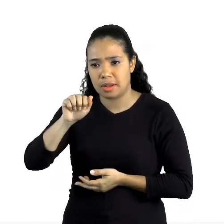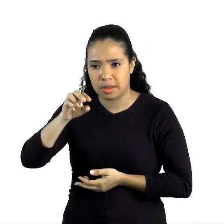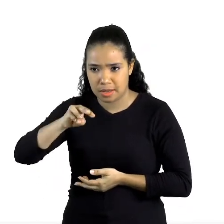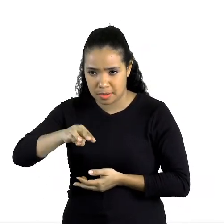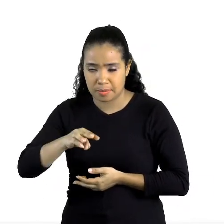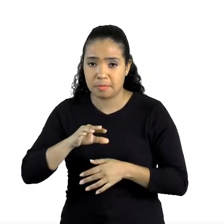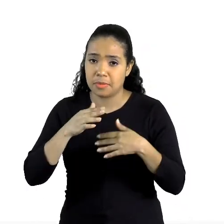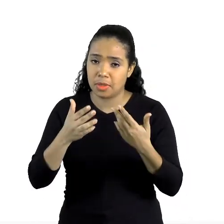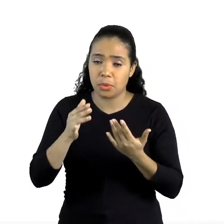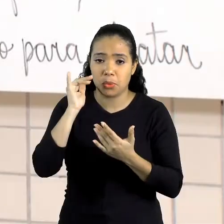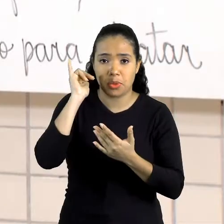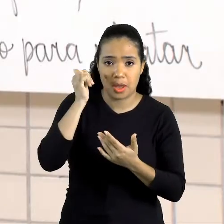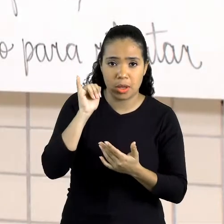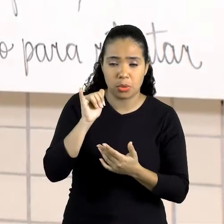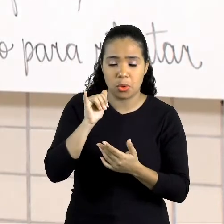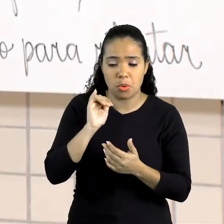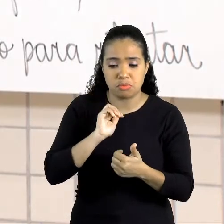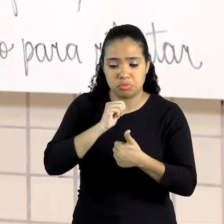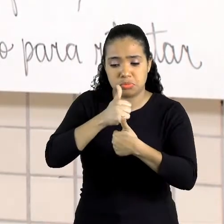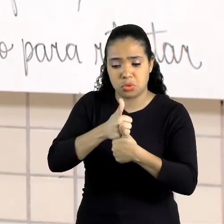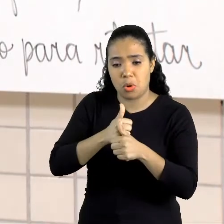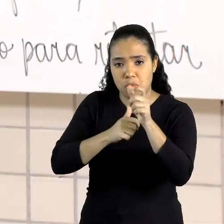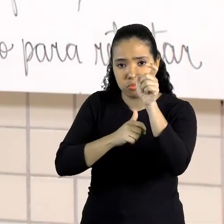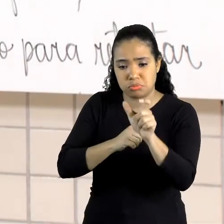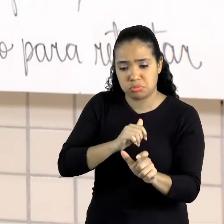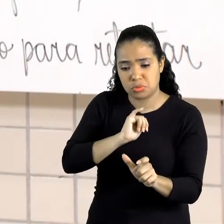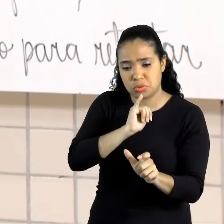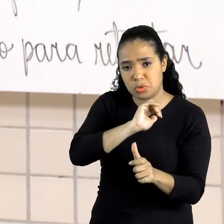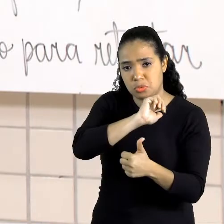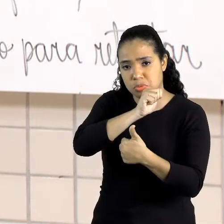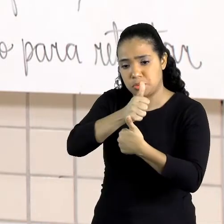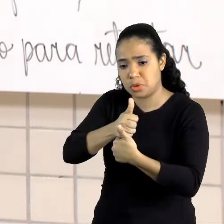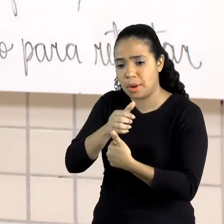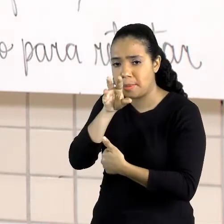personagem. Discurso indireto.